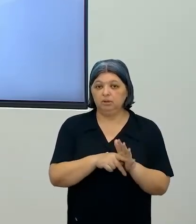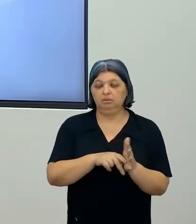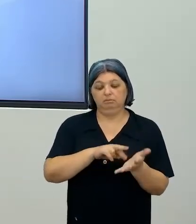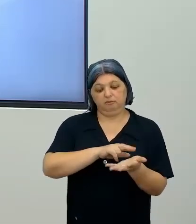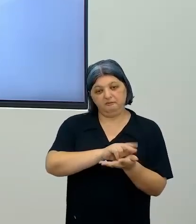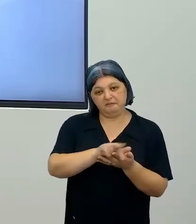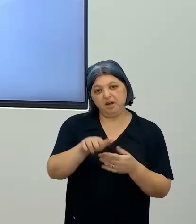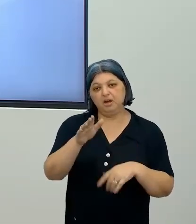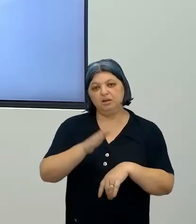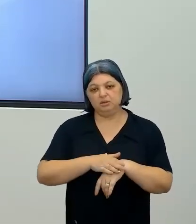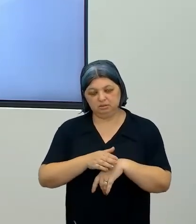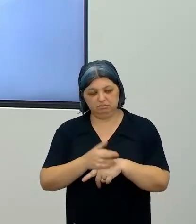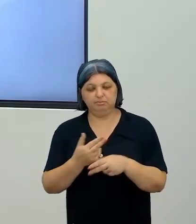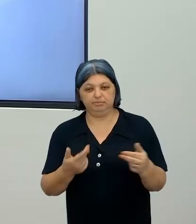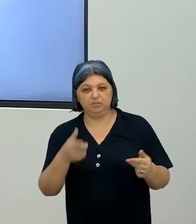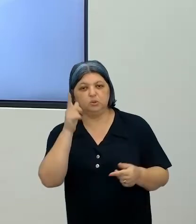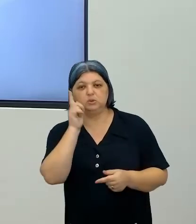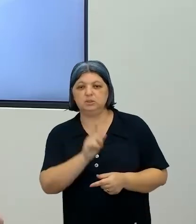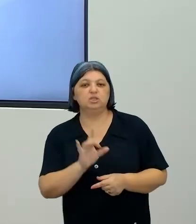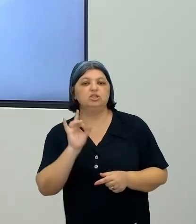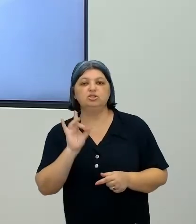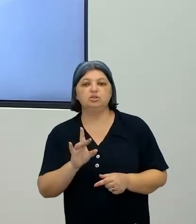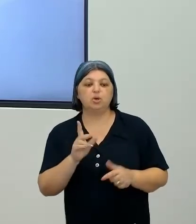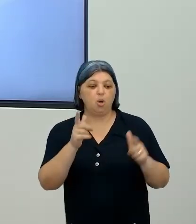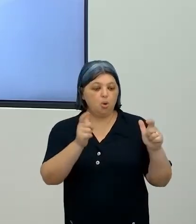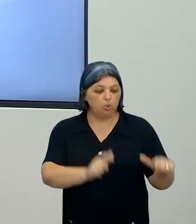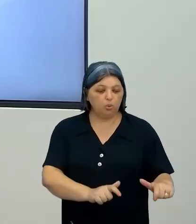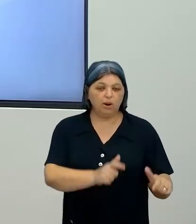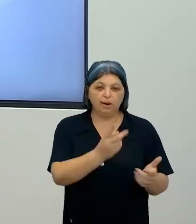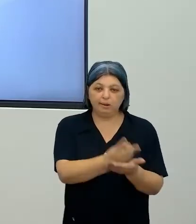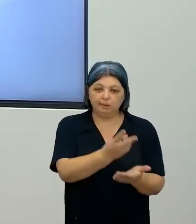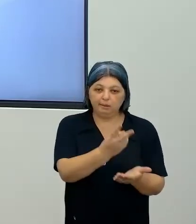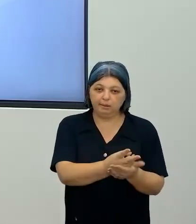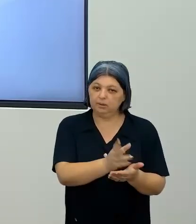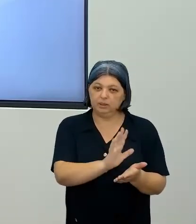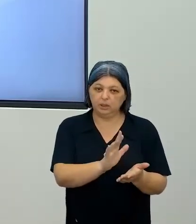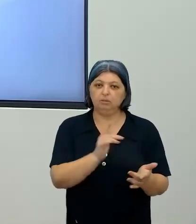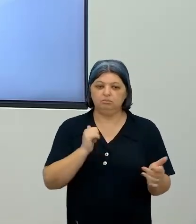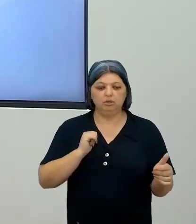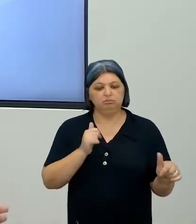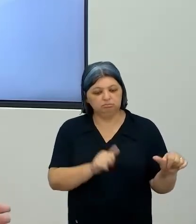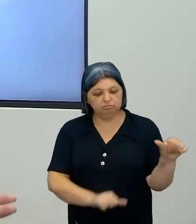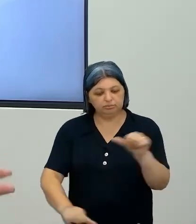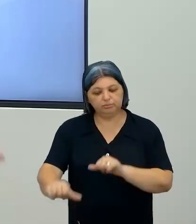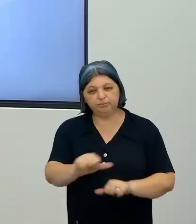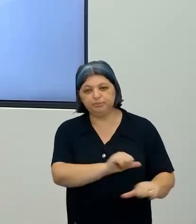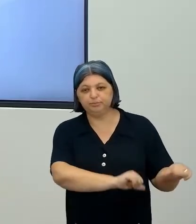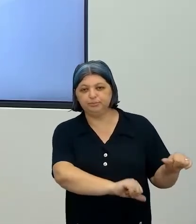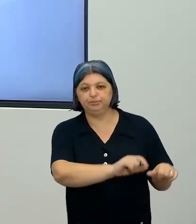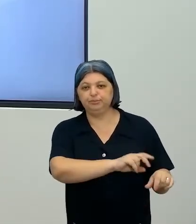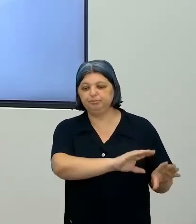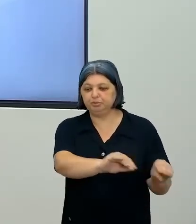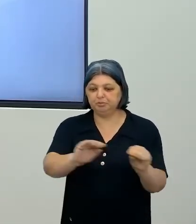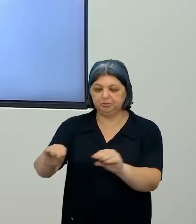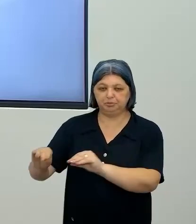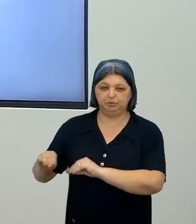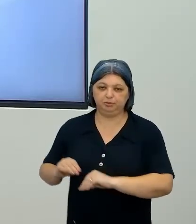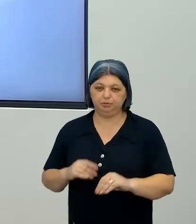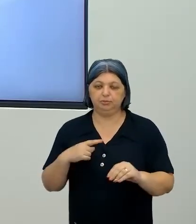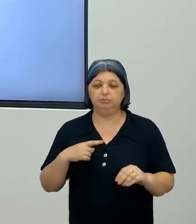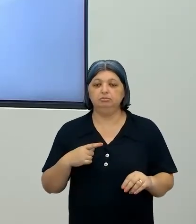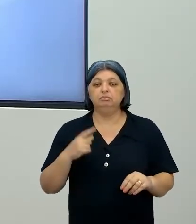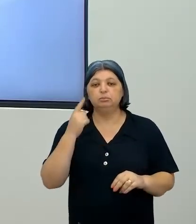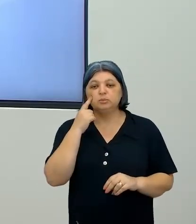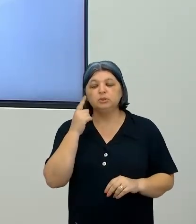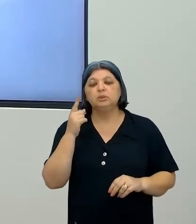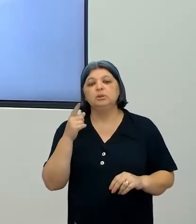ele consegue fazer outras coisas que não só ficar no mesmo lugar. E se esse trabalhador ele é mais versátil, ele passa a se sentir